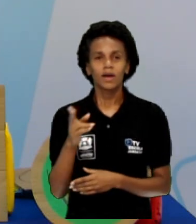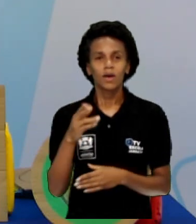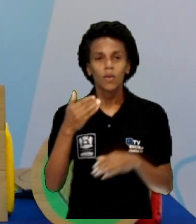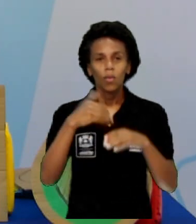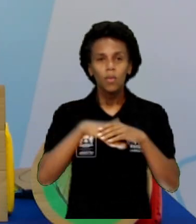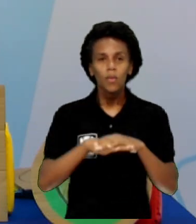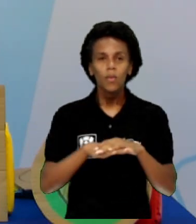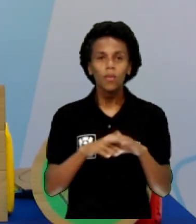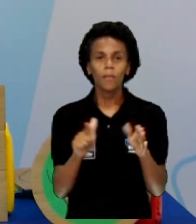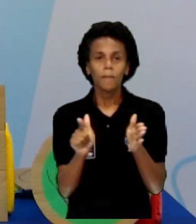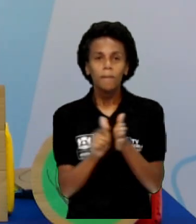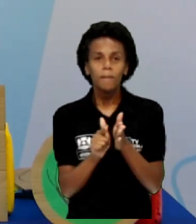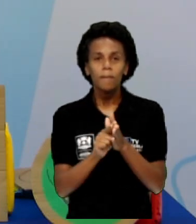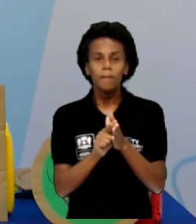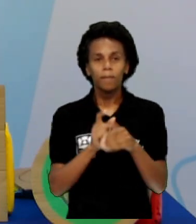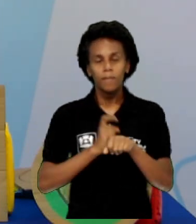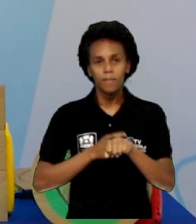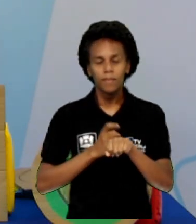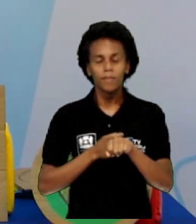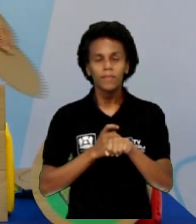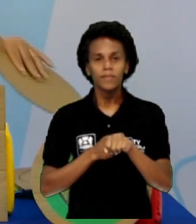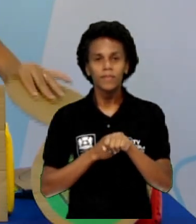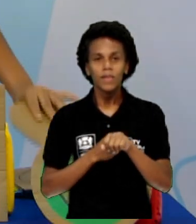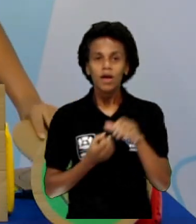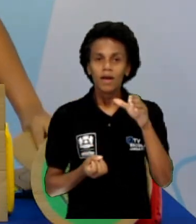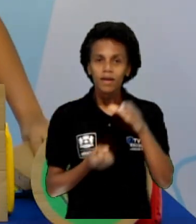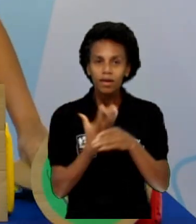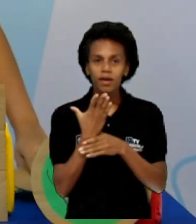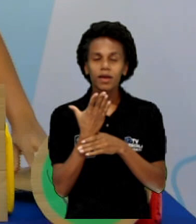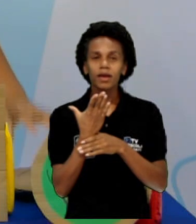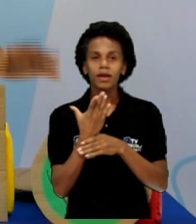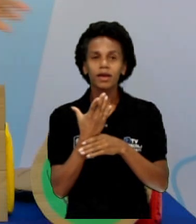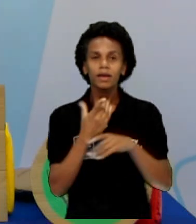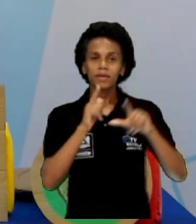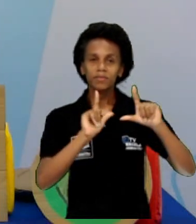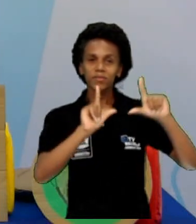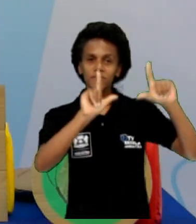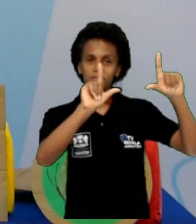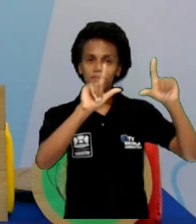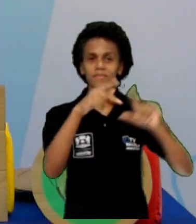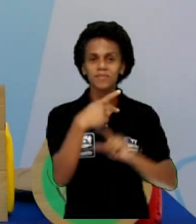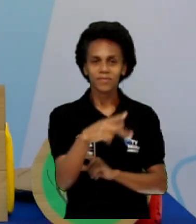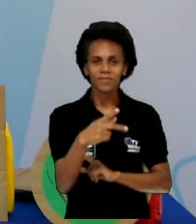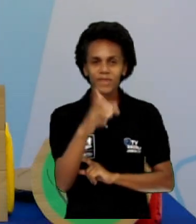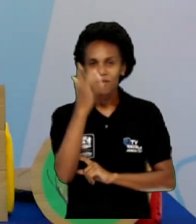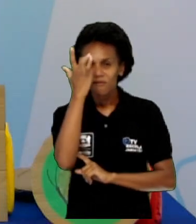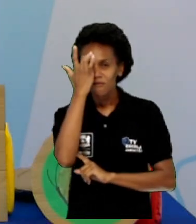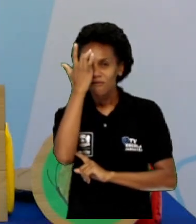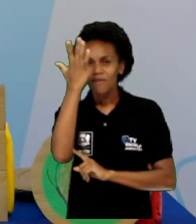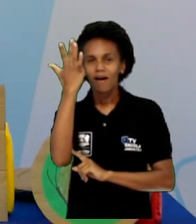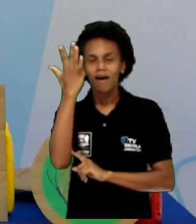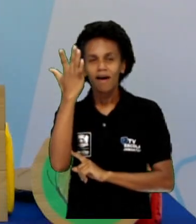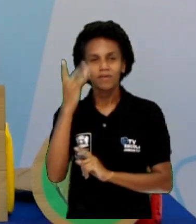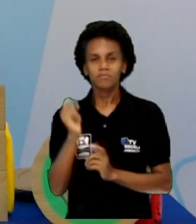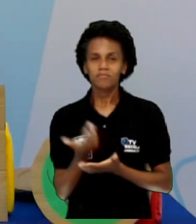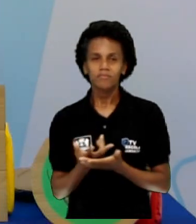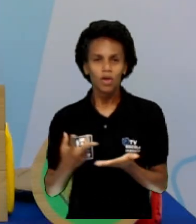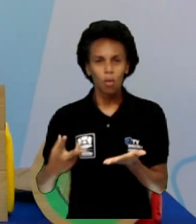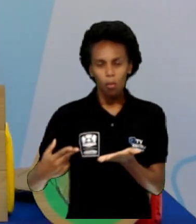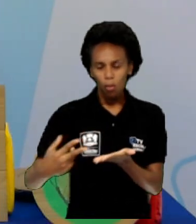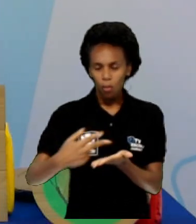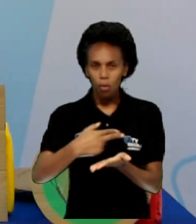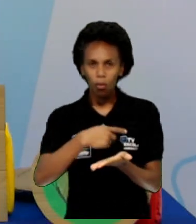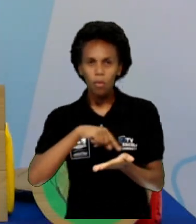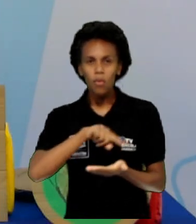a moldura de vocês, para vocês colocarem aí os desafios das aulas anteriores. Facinho, facinho. Recortou o círculo, colou